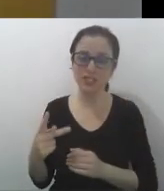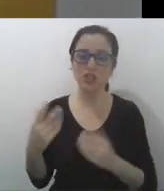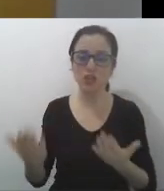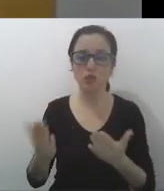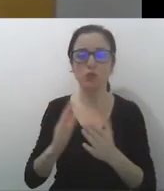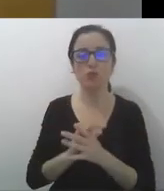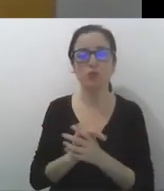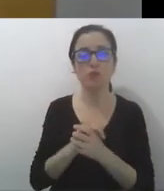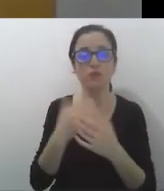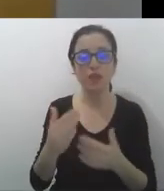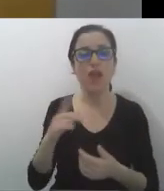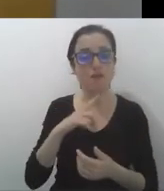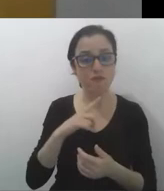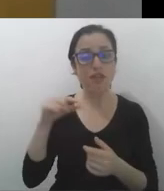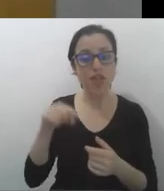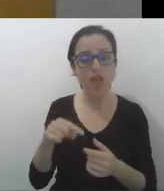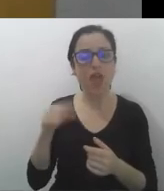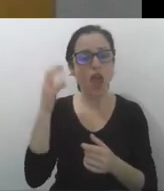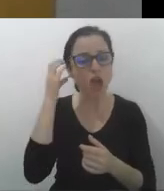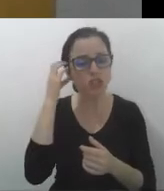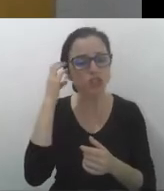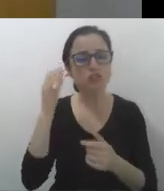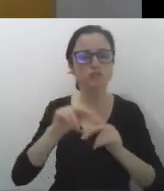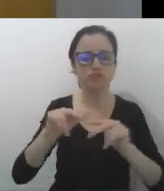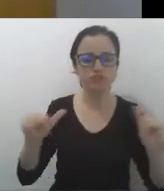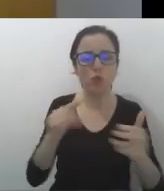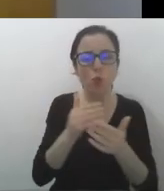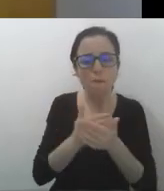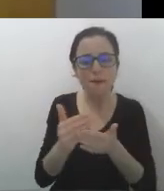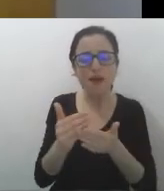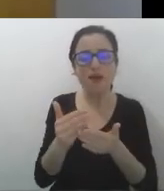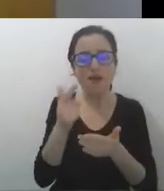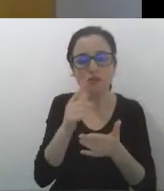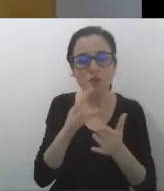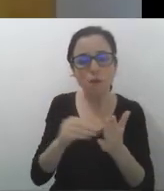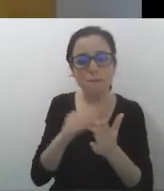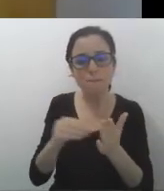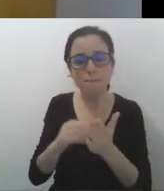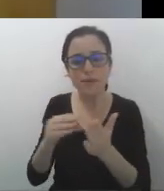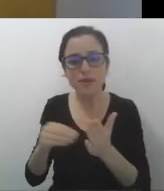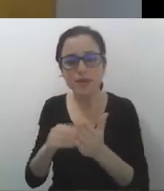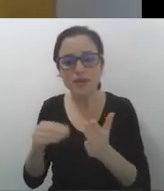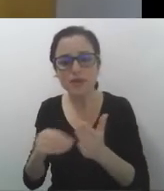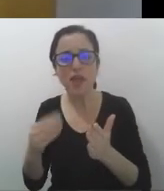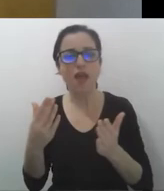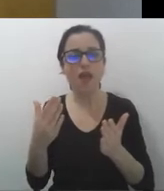indústria brasileira que já havia aqui, de rádios, etc., e elas começam a ganhar uma produção mais